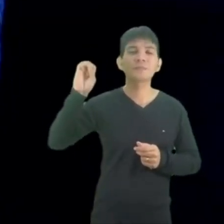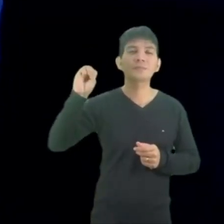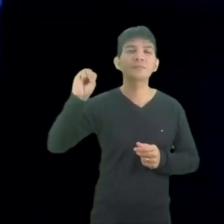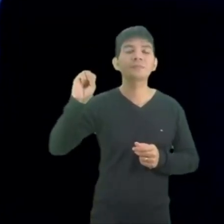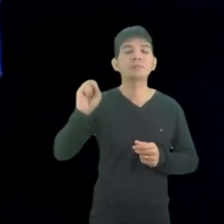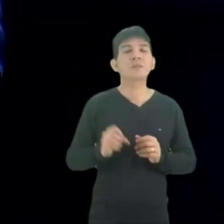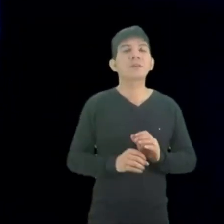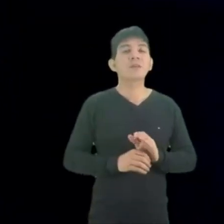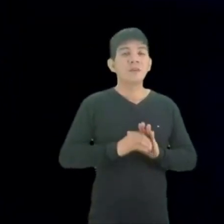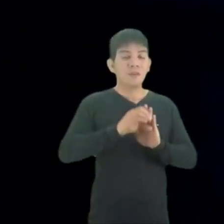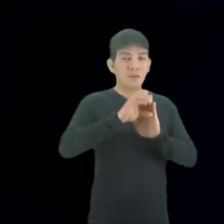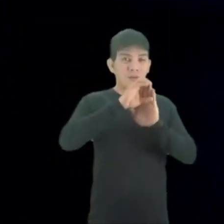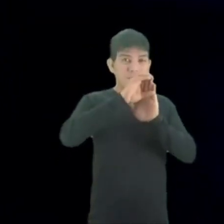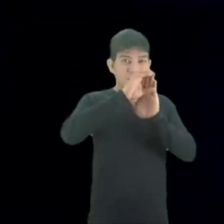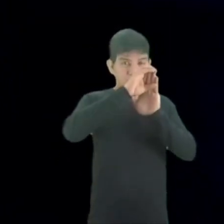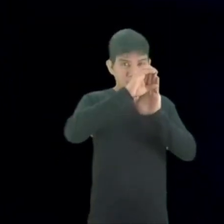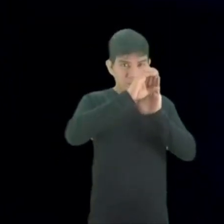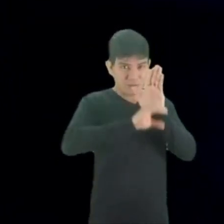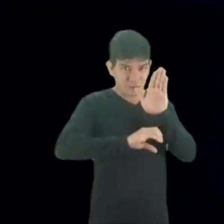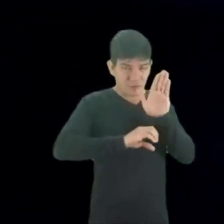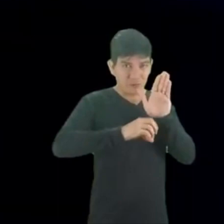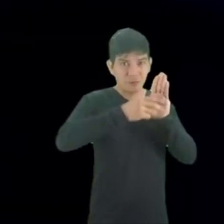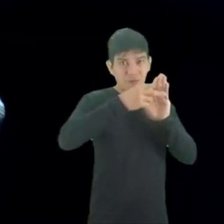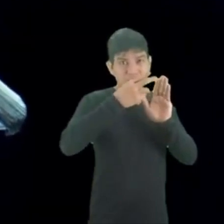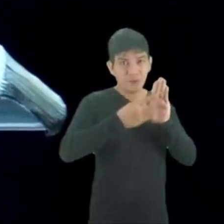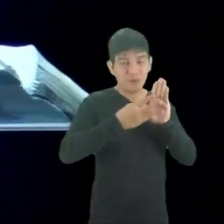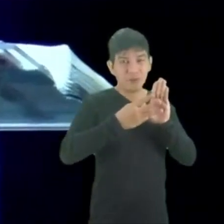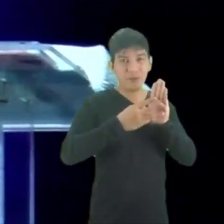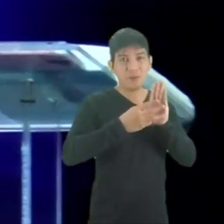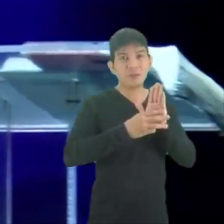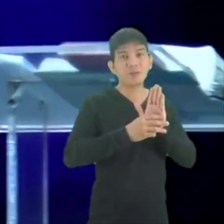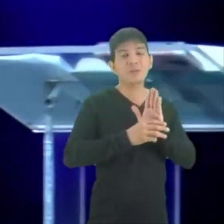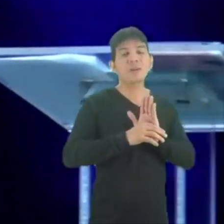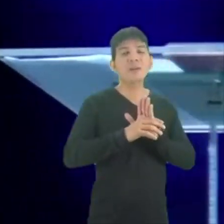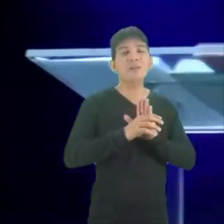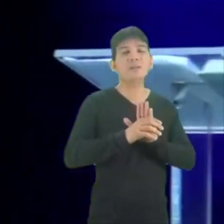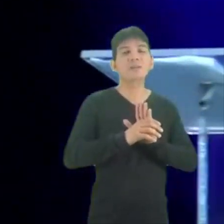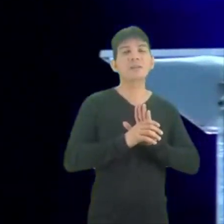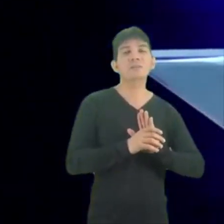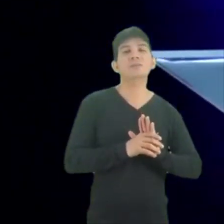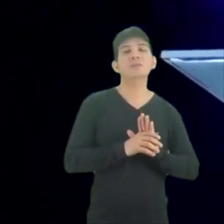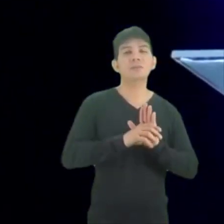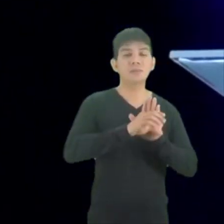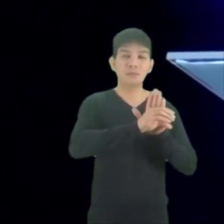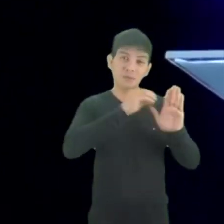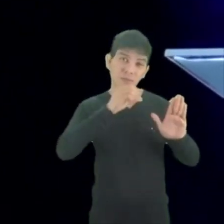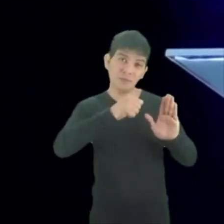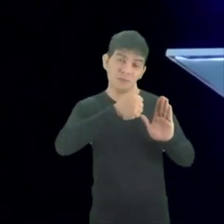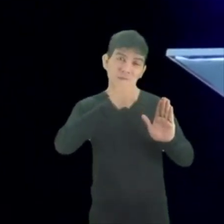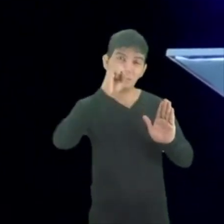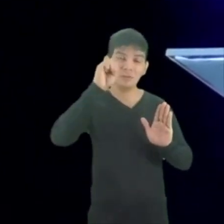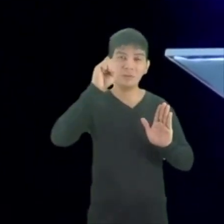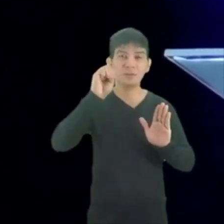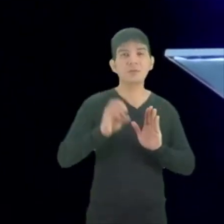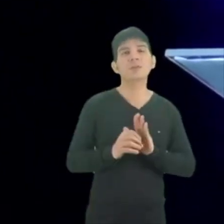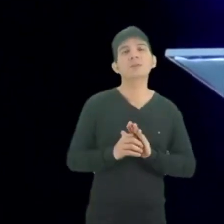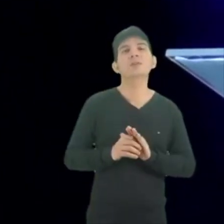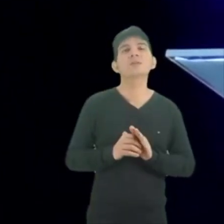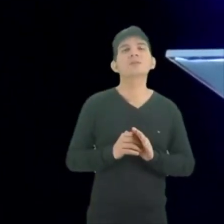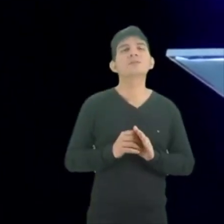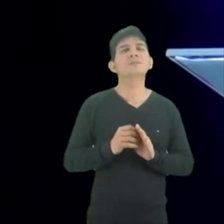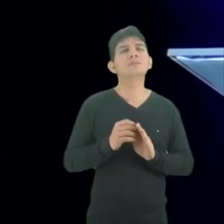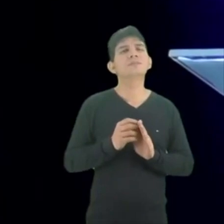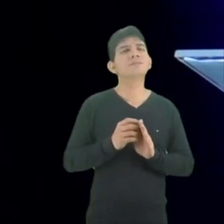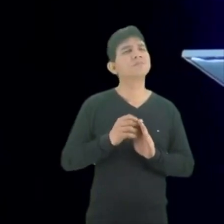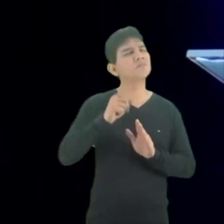O livro de Malaquias é um livro muito conhecido por muitos de nós. Talvez, quando